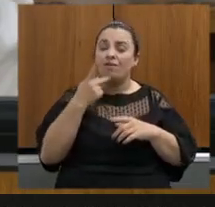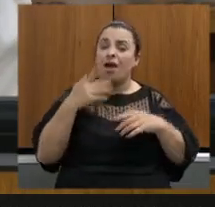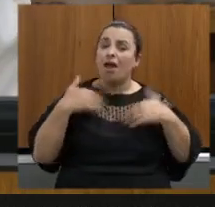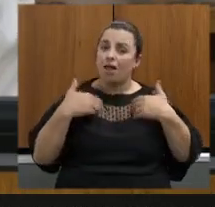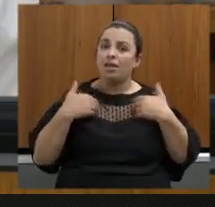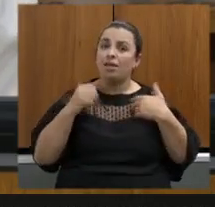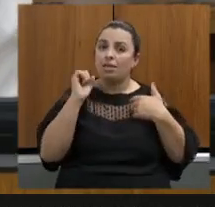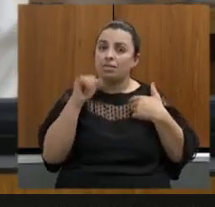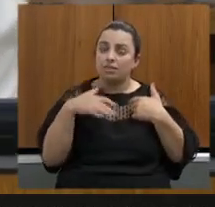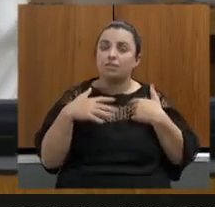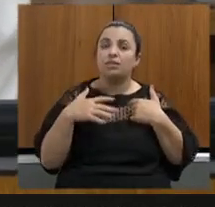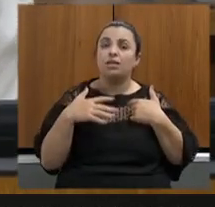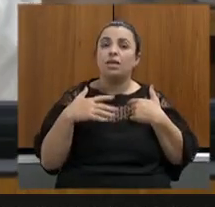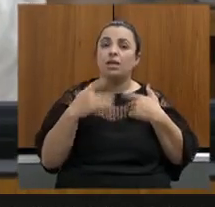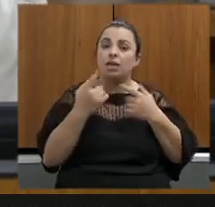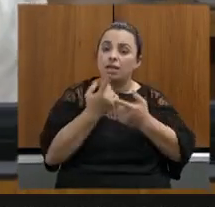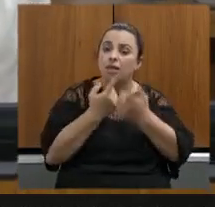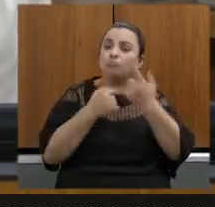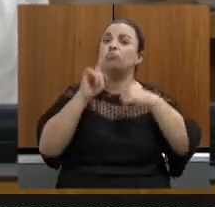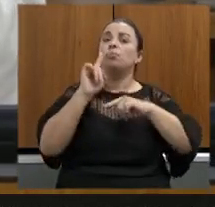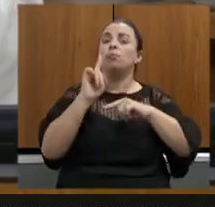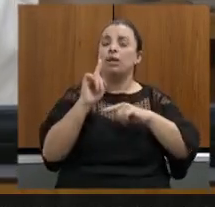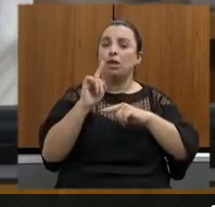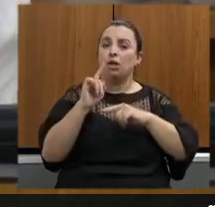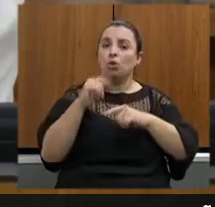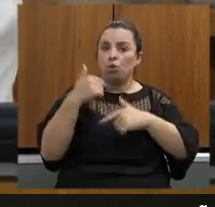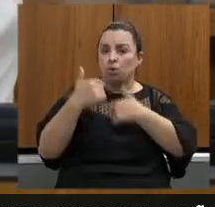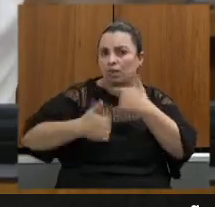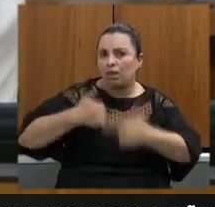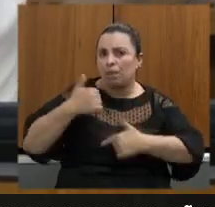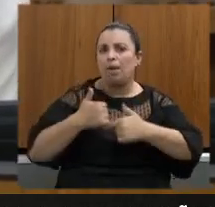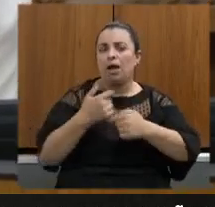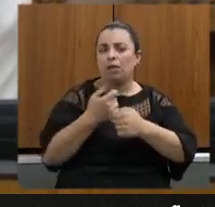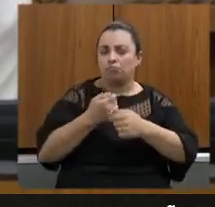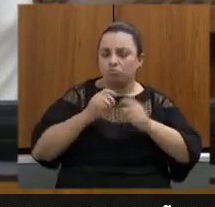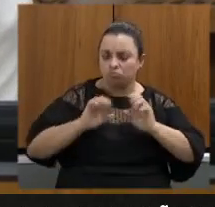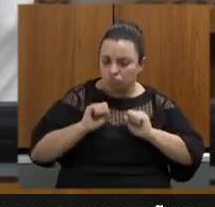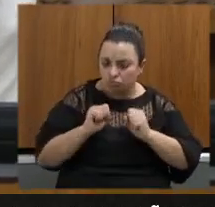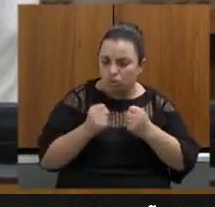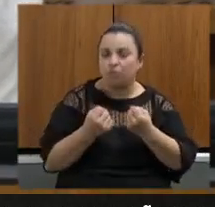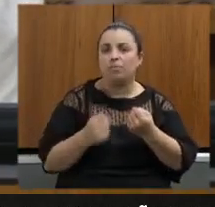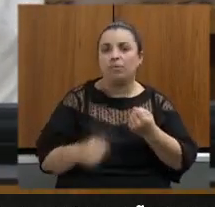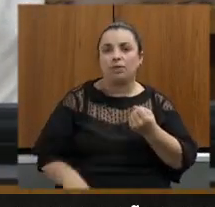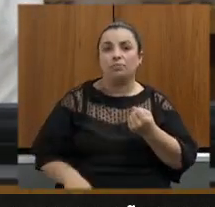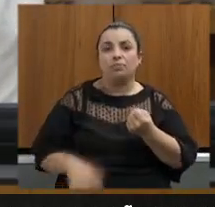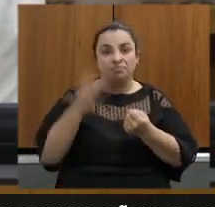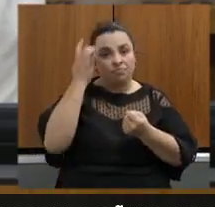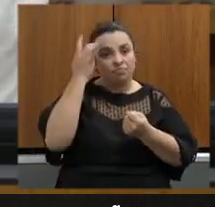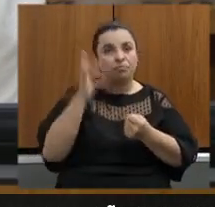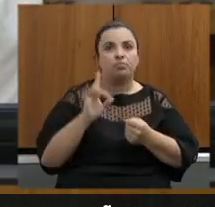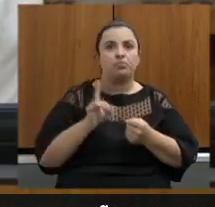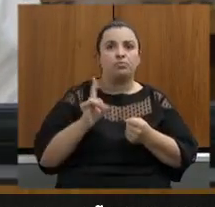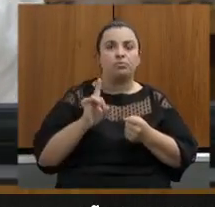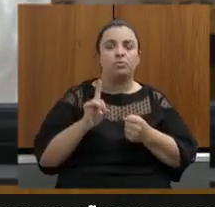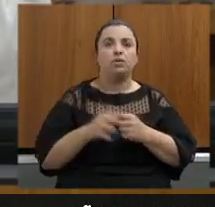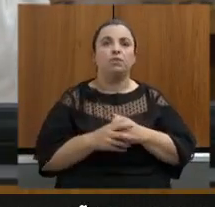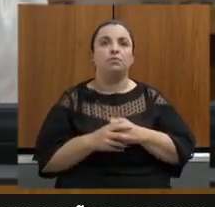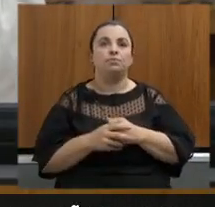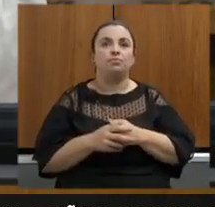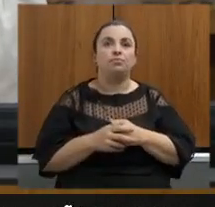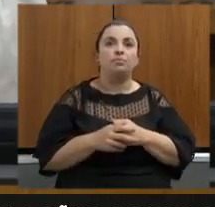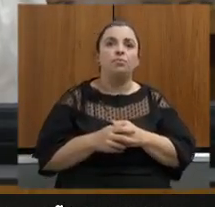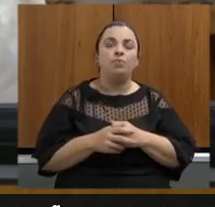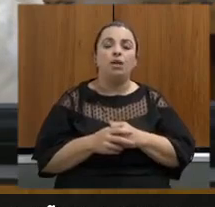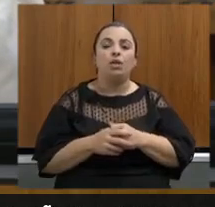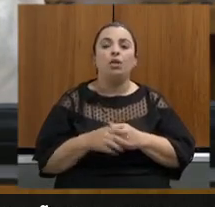muito trabalho muito empenho não tem sido fácil bom vou começar a falando sobre